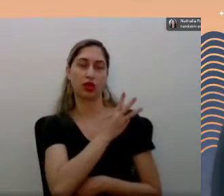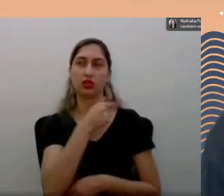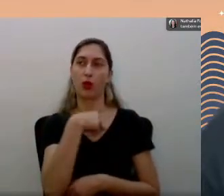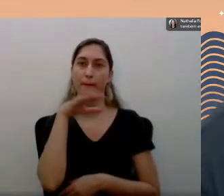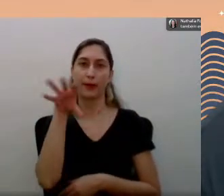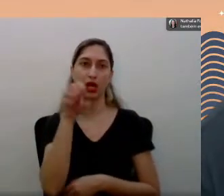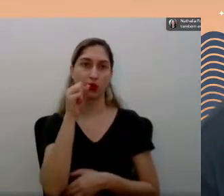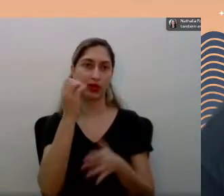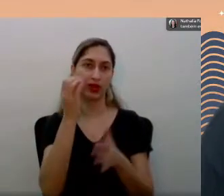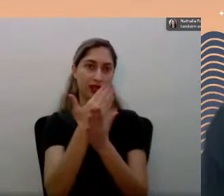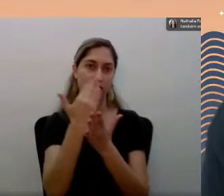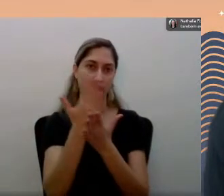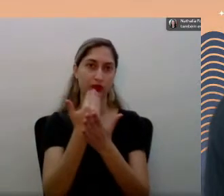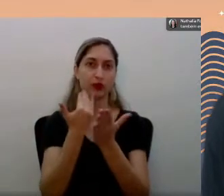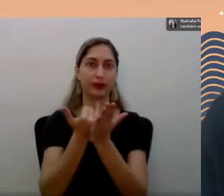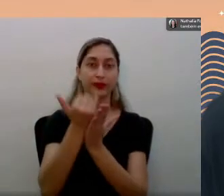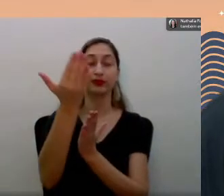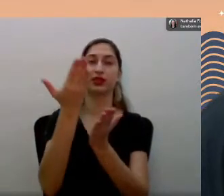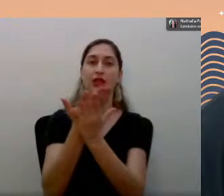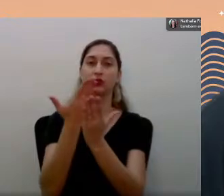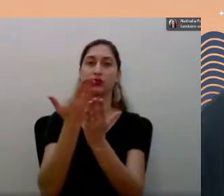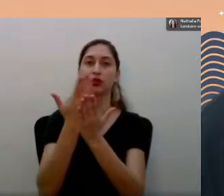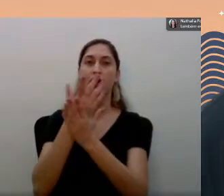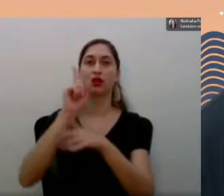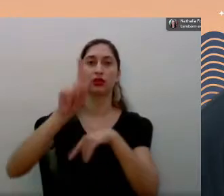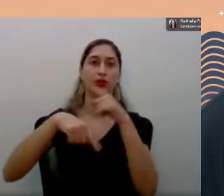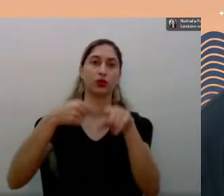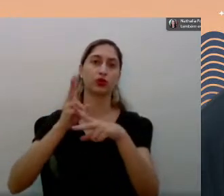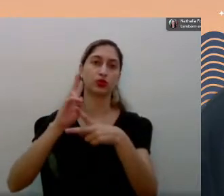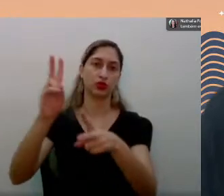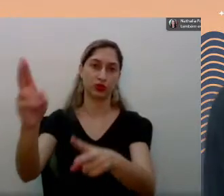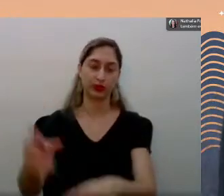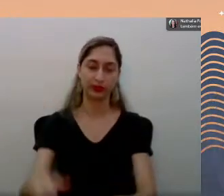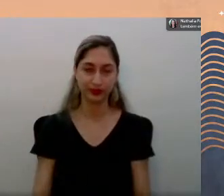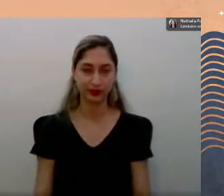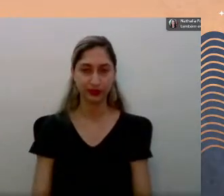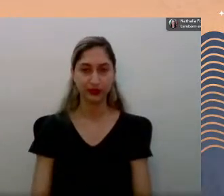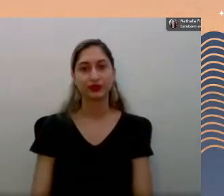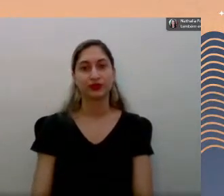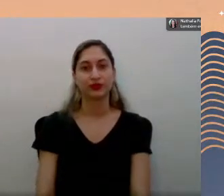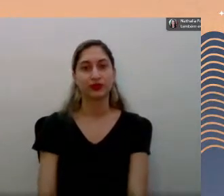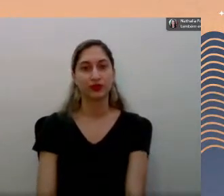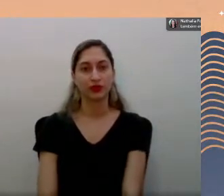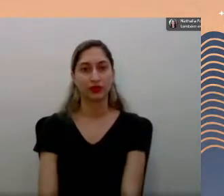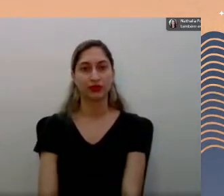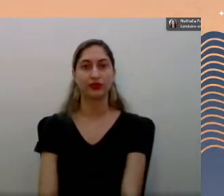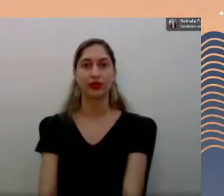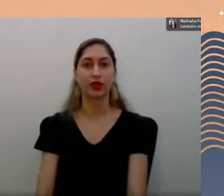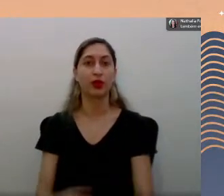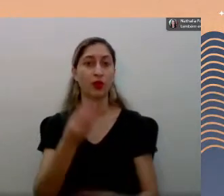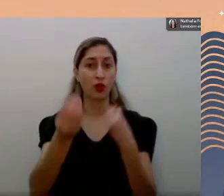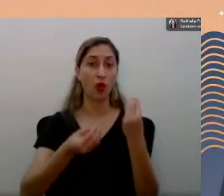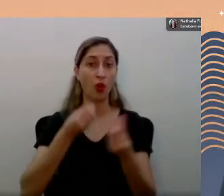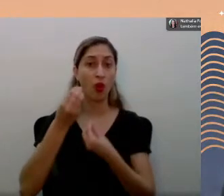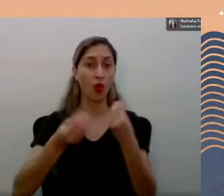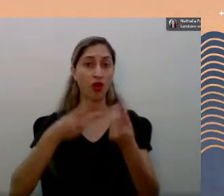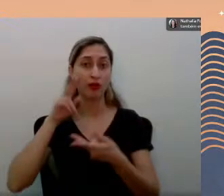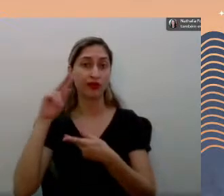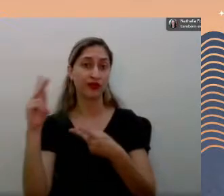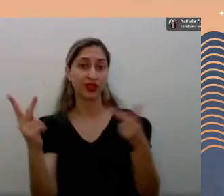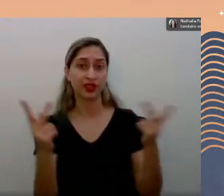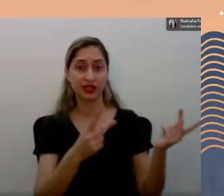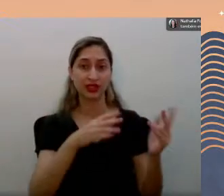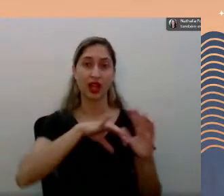mais Cristina Souza com nosso sistema de visita do Observatório da Serra da Piedade então Cristina que a gente falou né